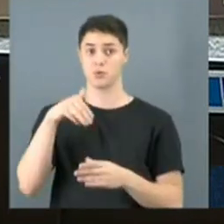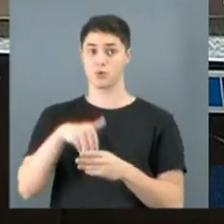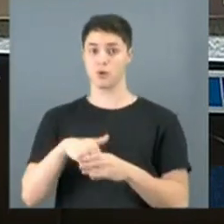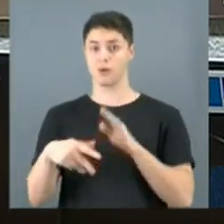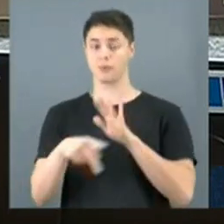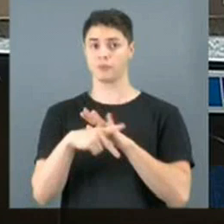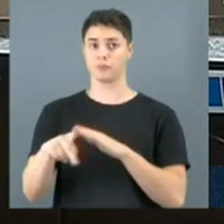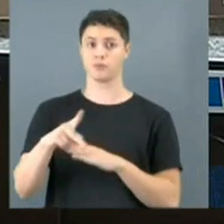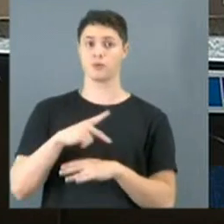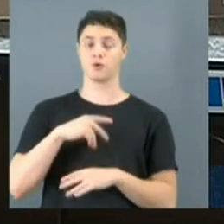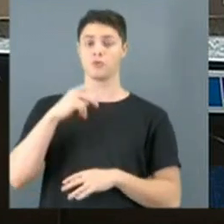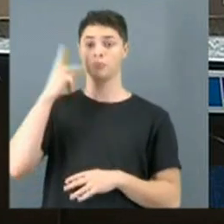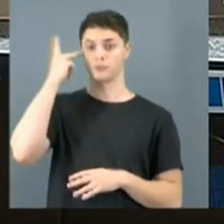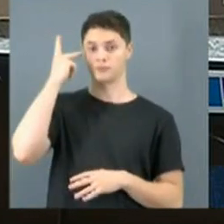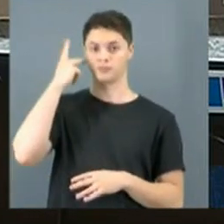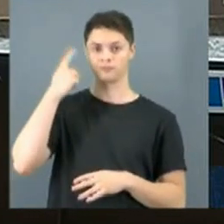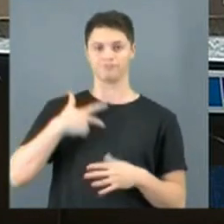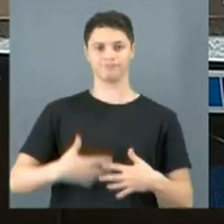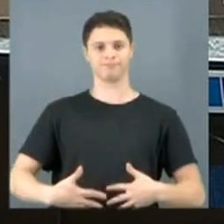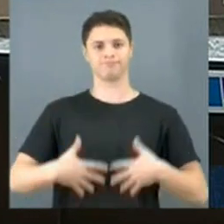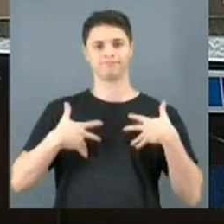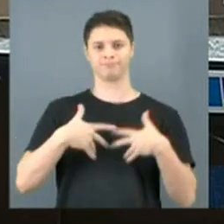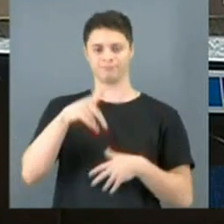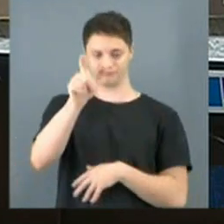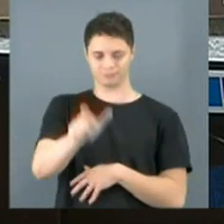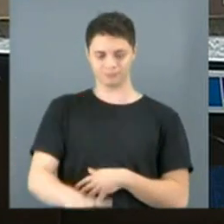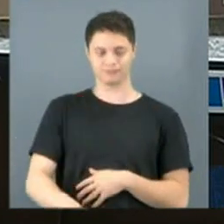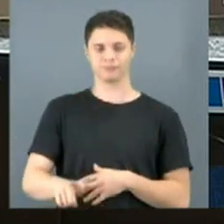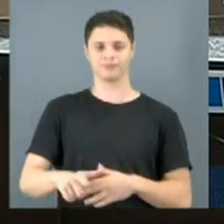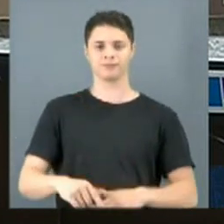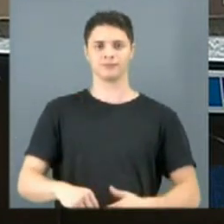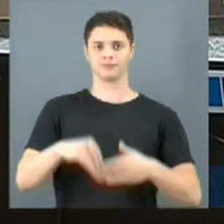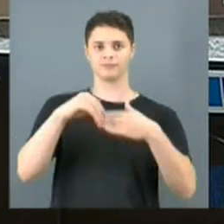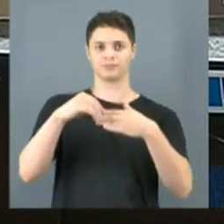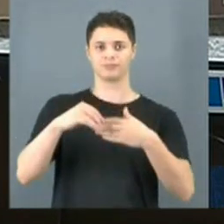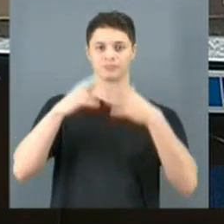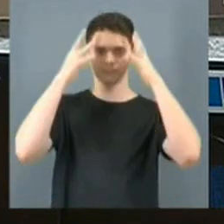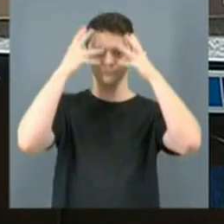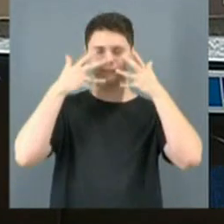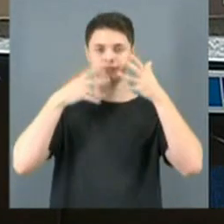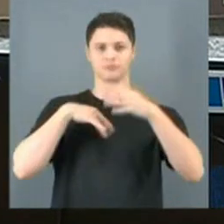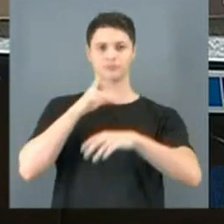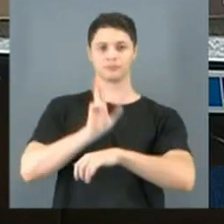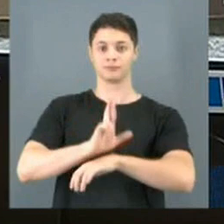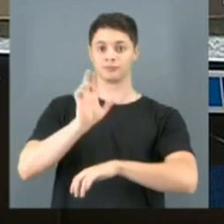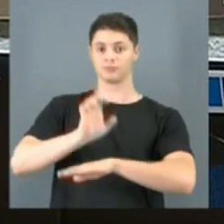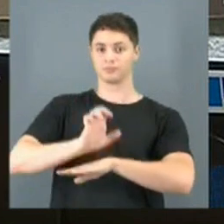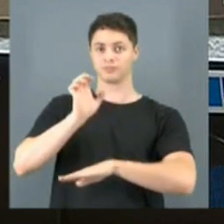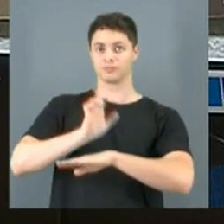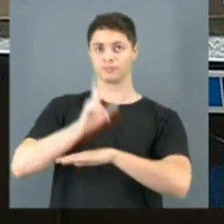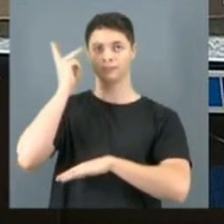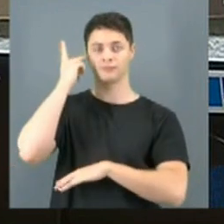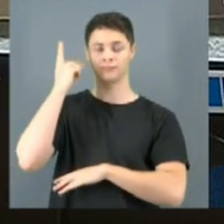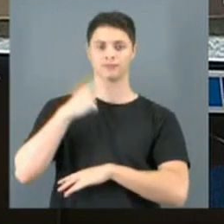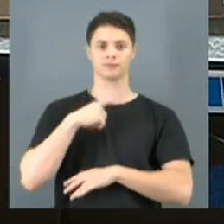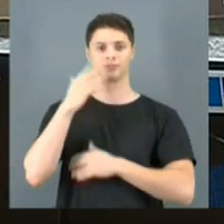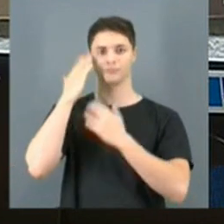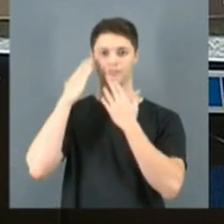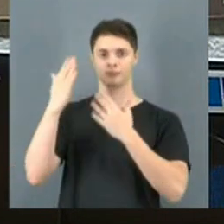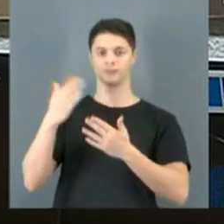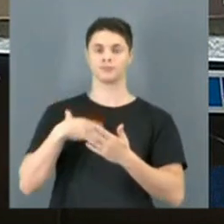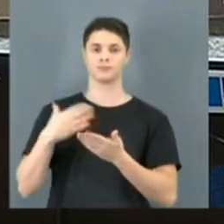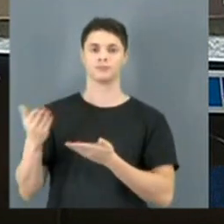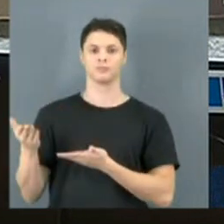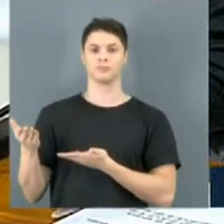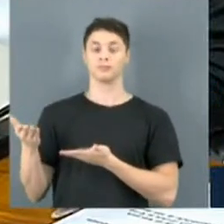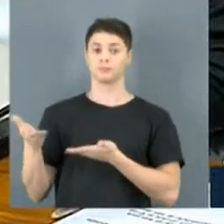orgulho ver a liderança de Vossa Excelência nesse projeto, representando o Estado de São Paulo. E obrigado pelo convite de estar presente hoje e